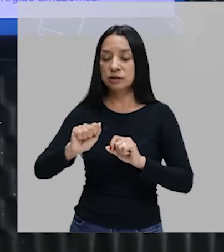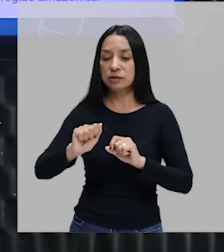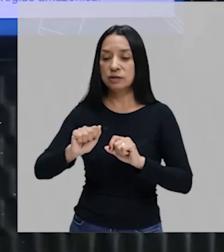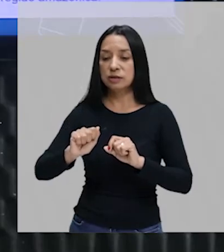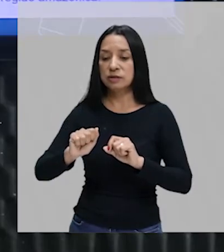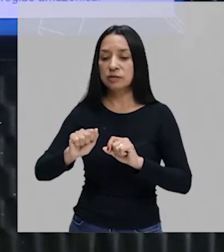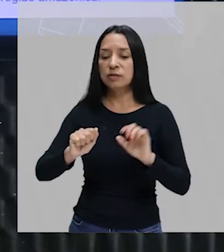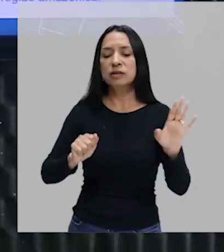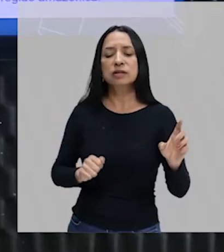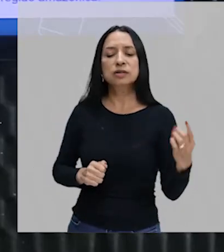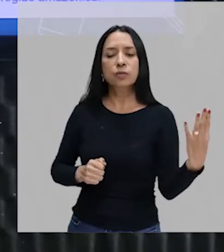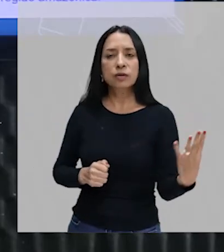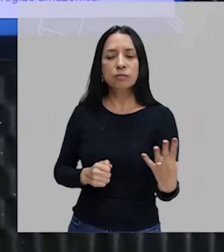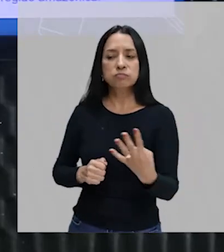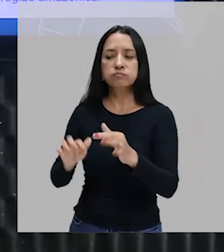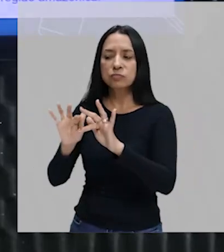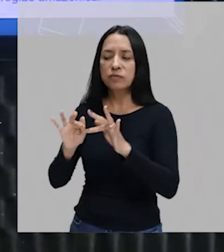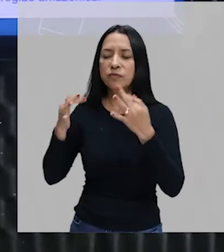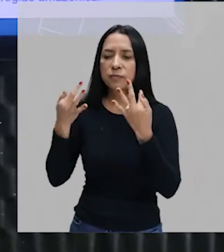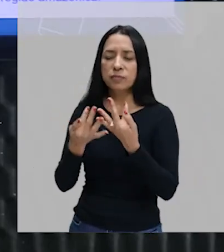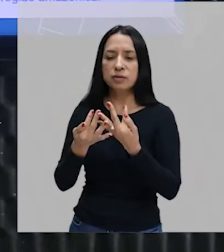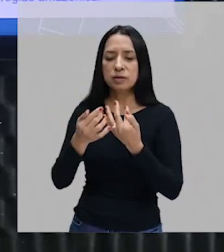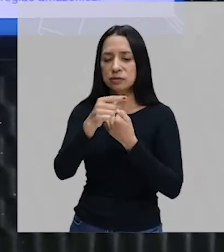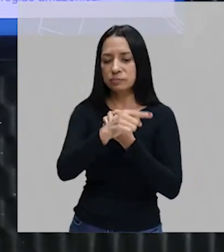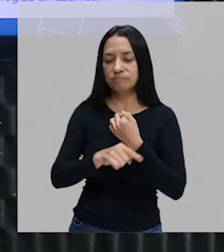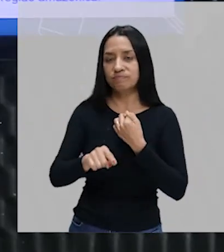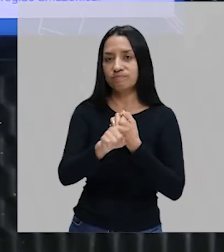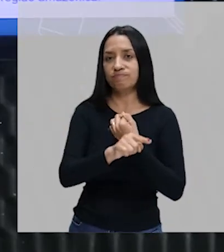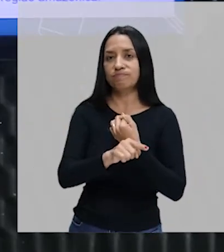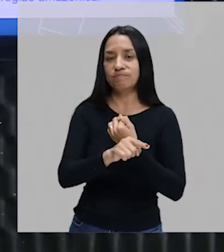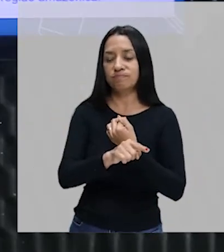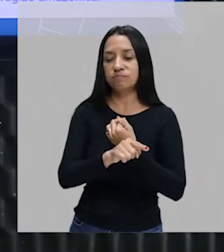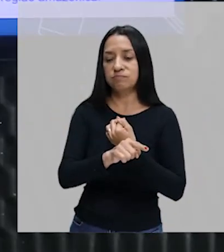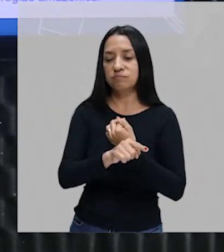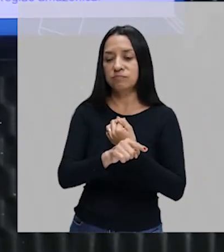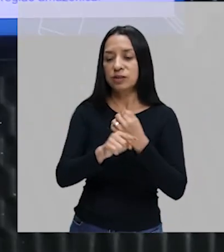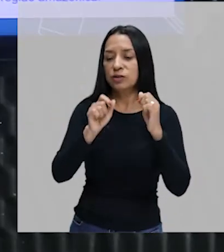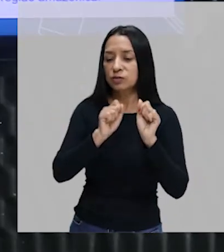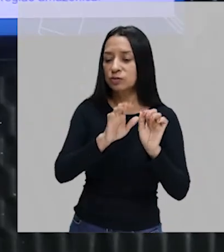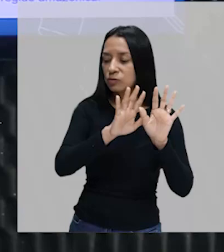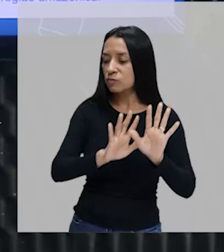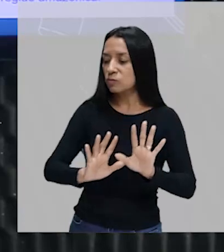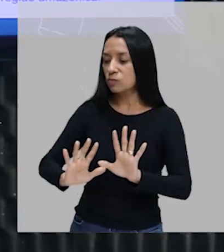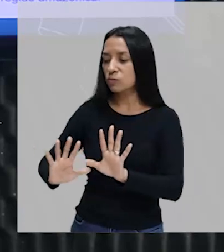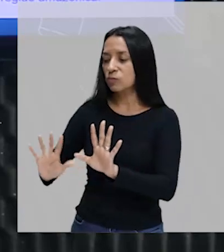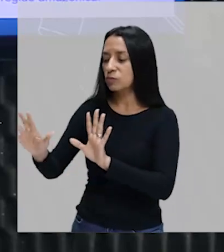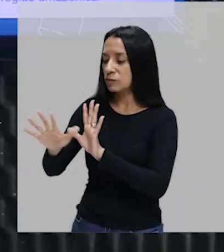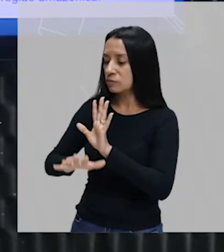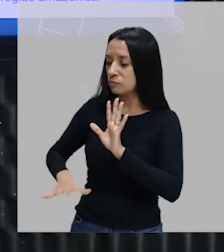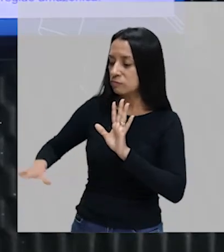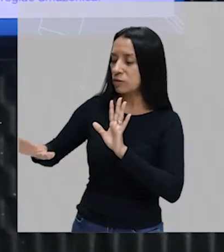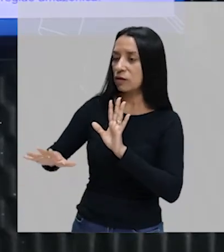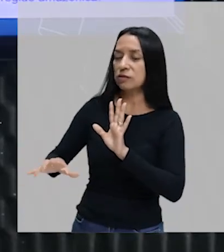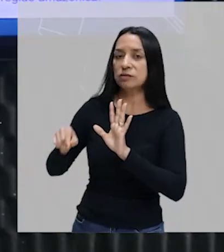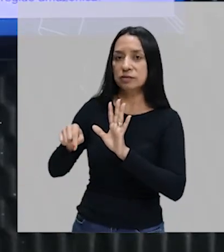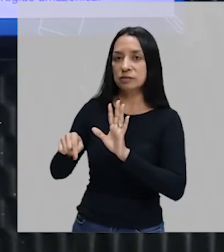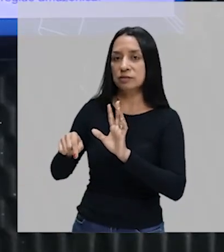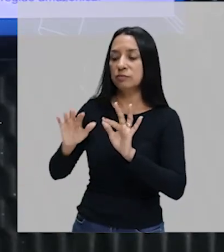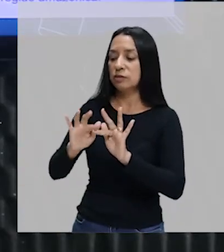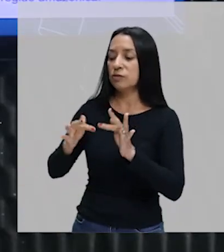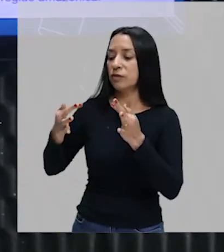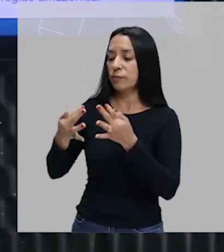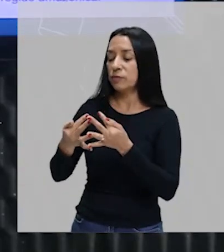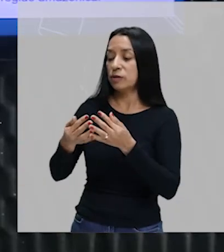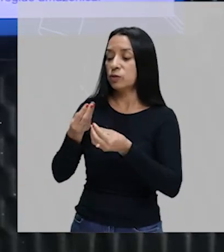famílias açorianas. Ele traz famílias açorianas, distribuindo inclusive terras para essas famílias,